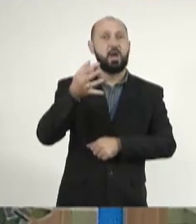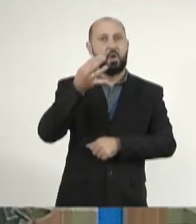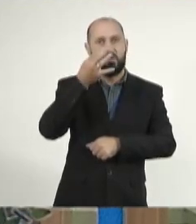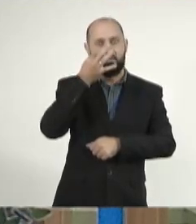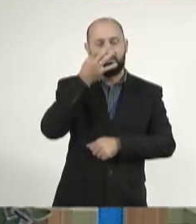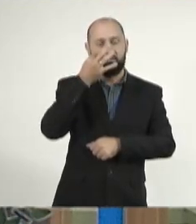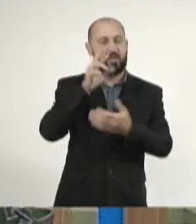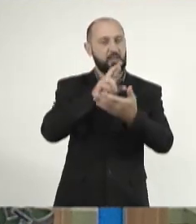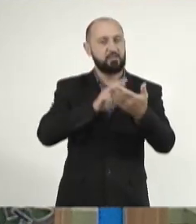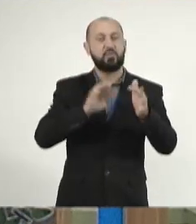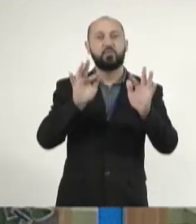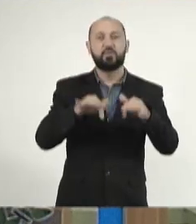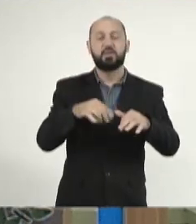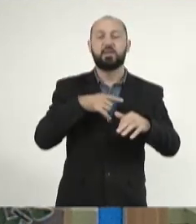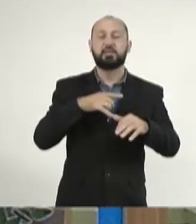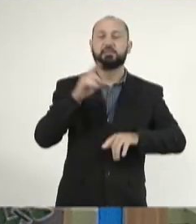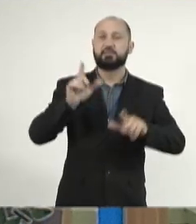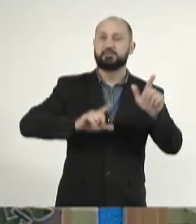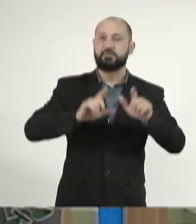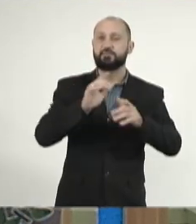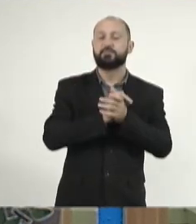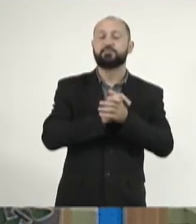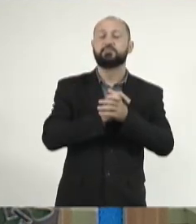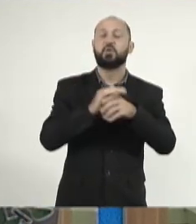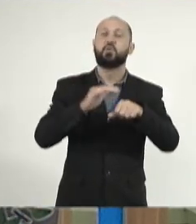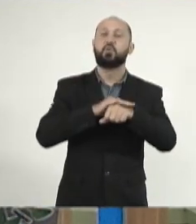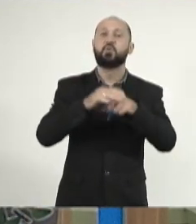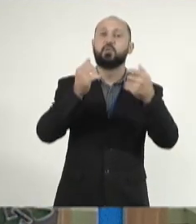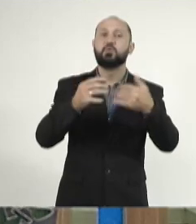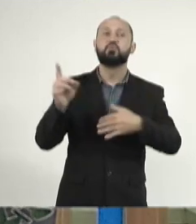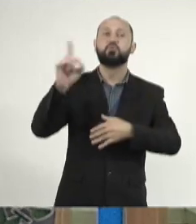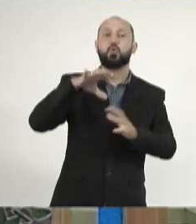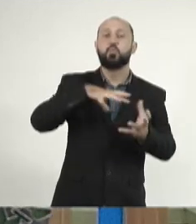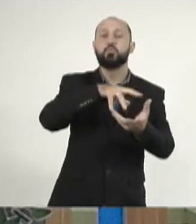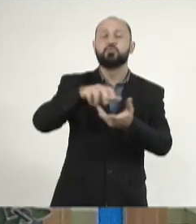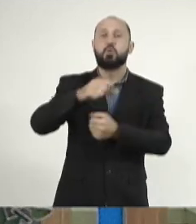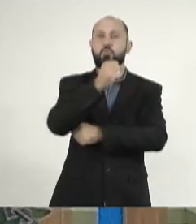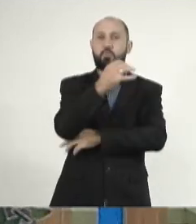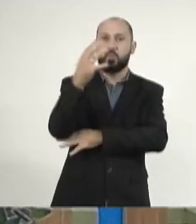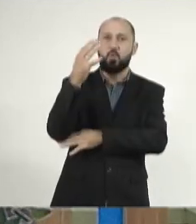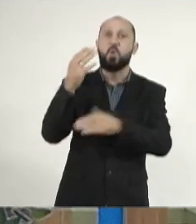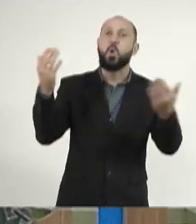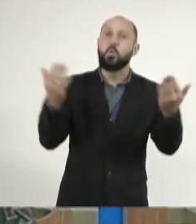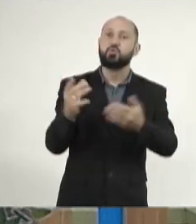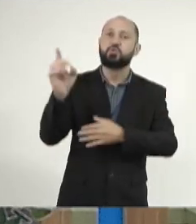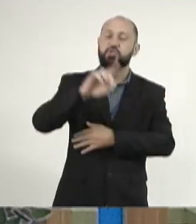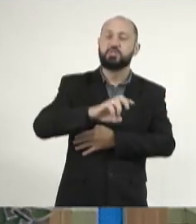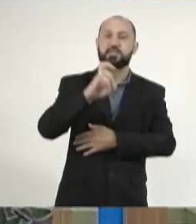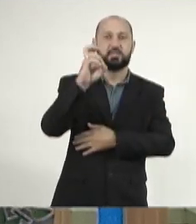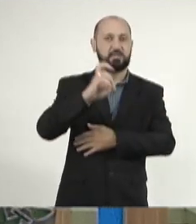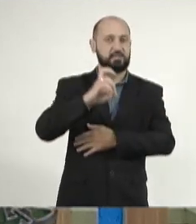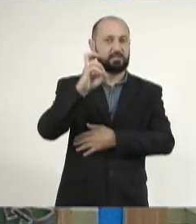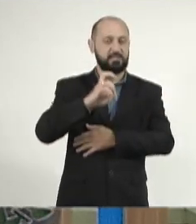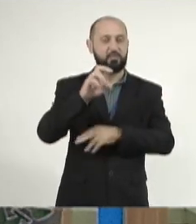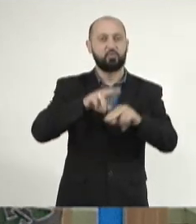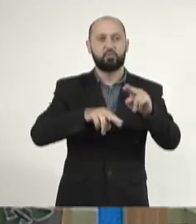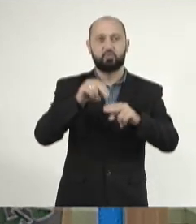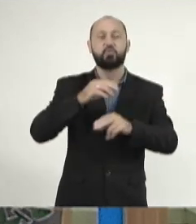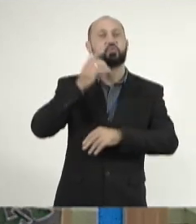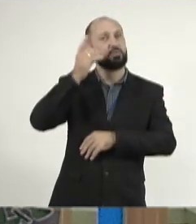aqui com redação final pela TV Alemes para falar do Dia Mundial do Meio Ambiente, que é hoje, 5 de junho. E, claro,